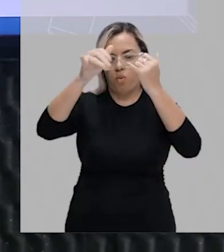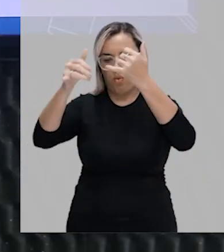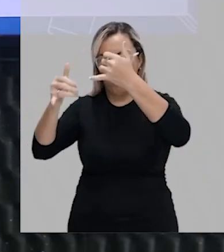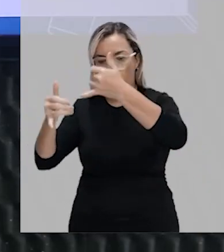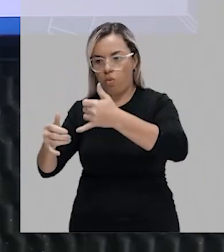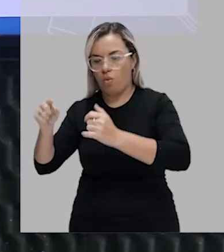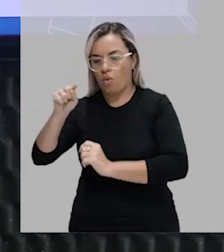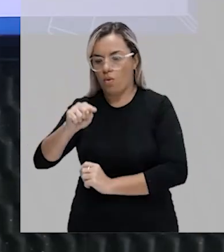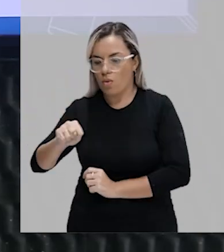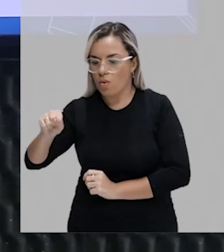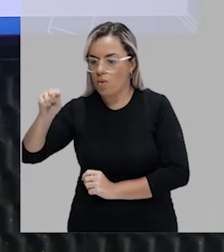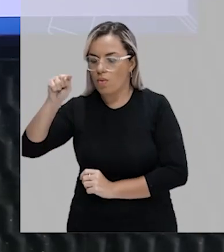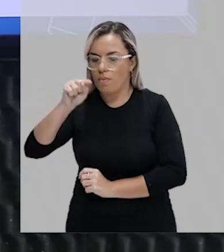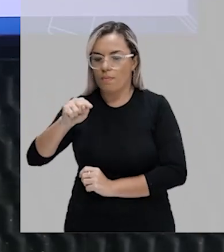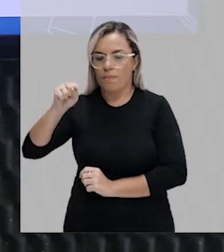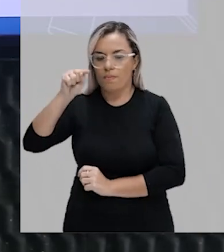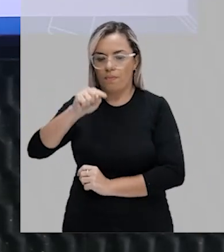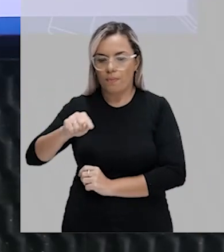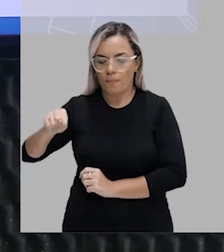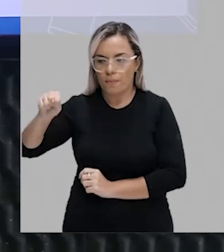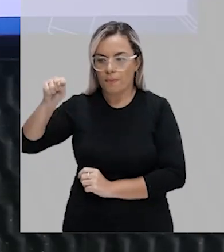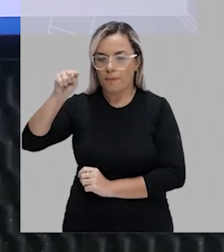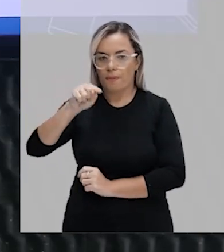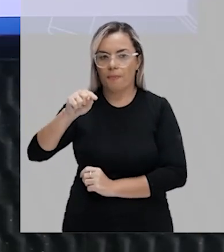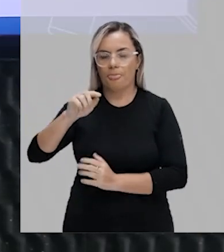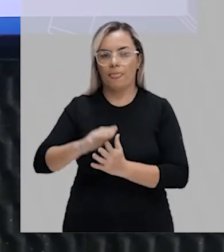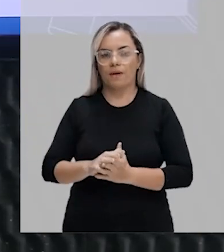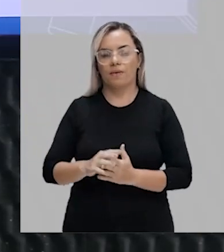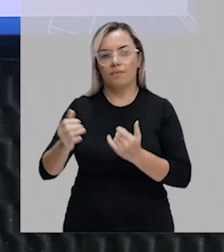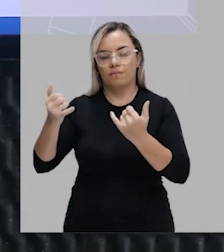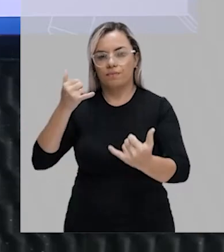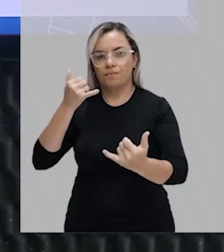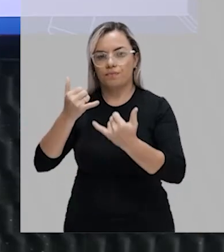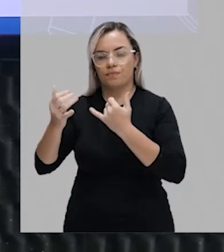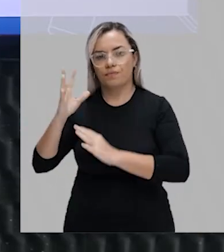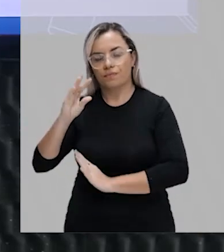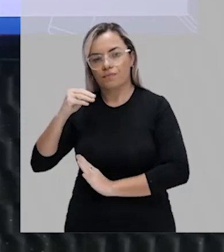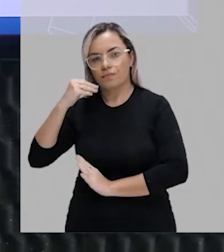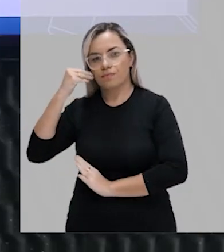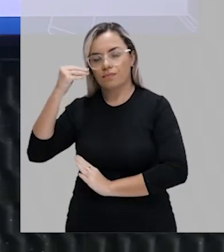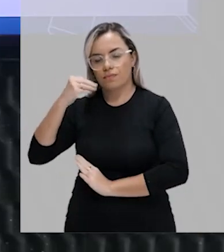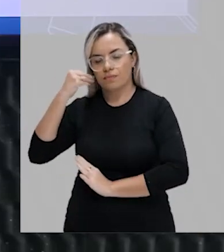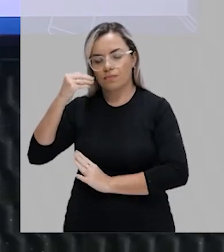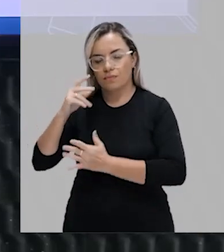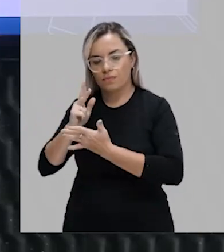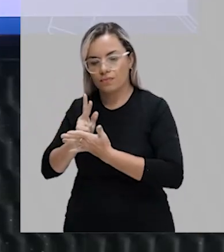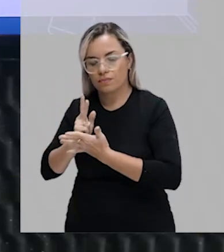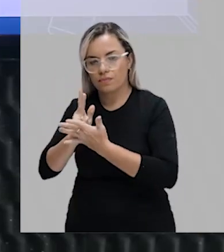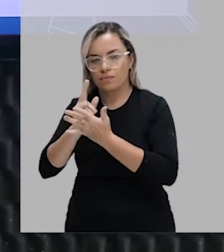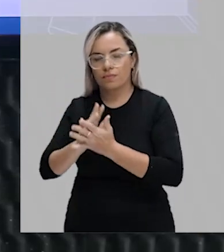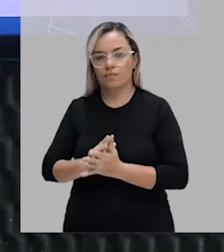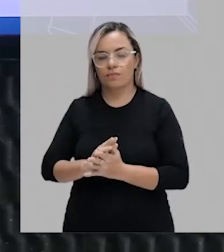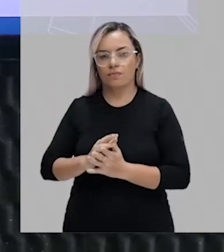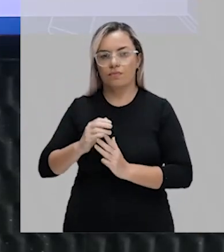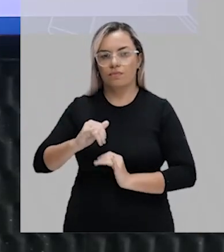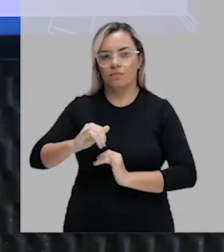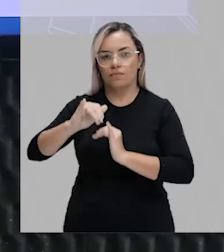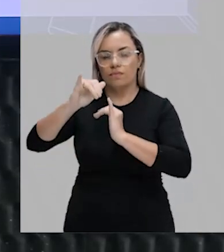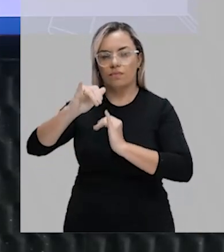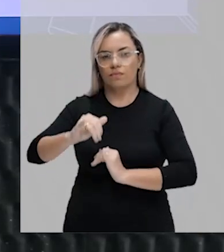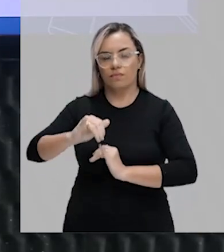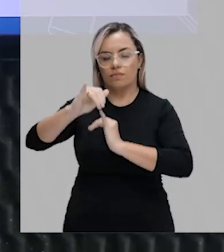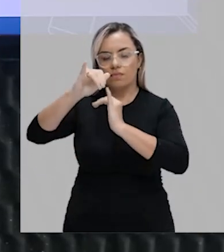tá? Então, descargas elétricas para simular as constantes descargas elétricas que